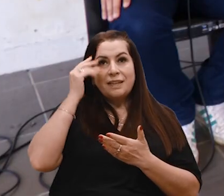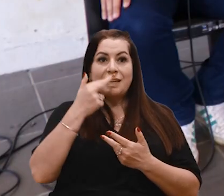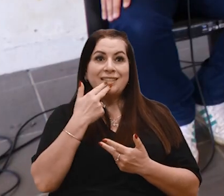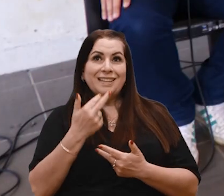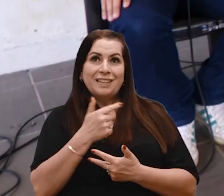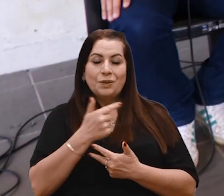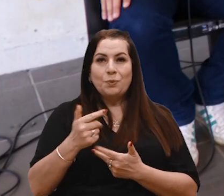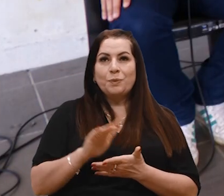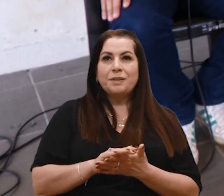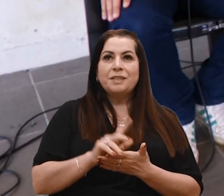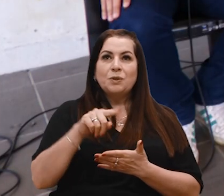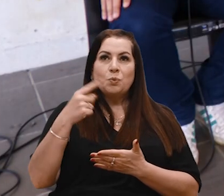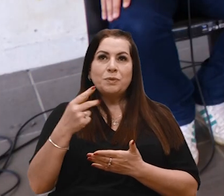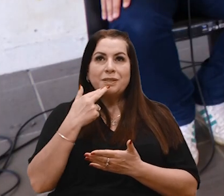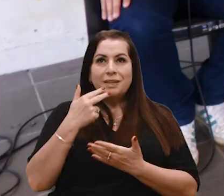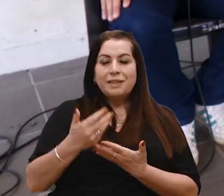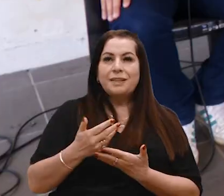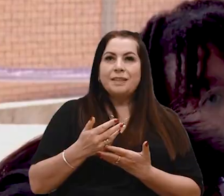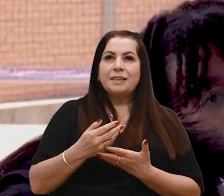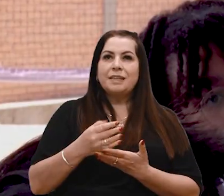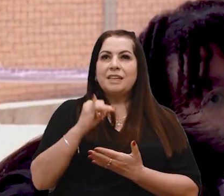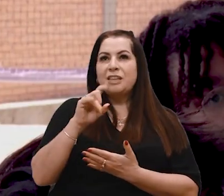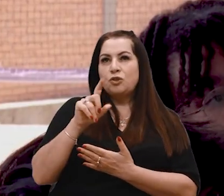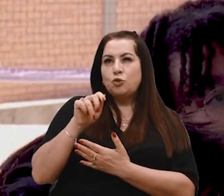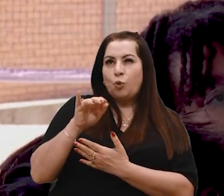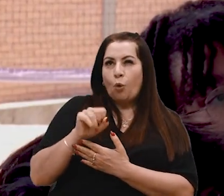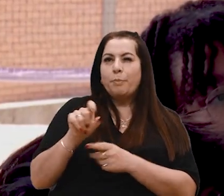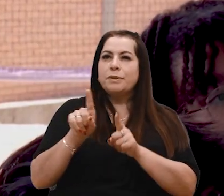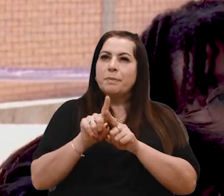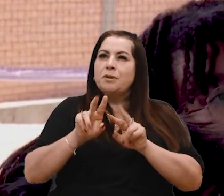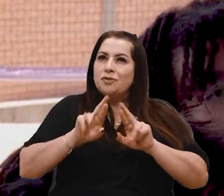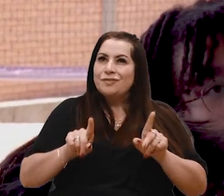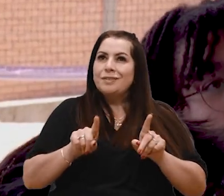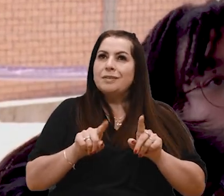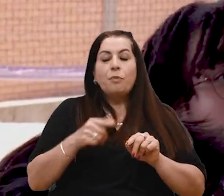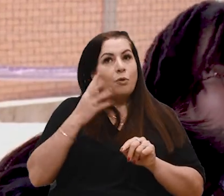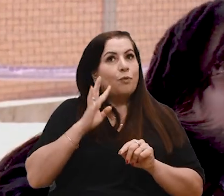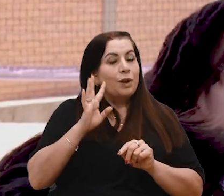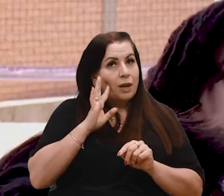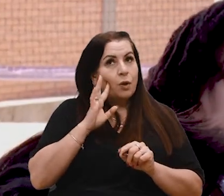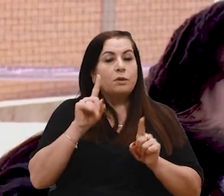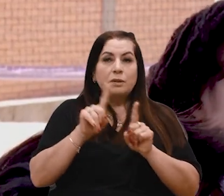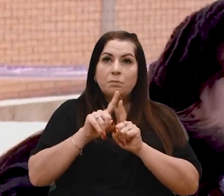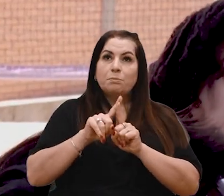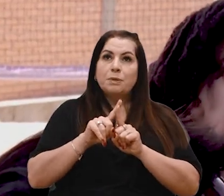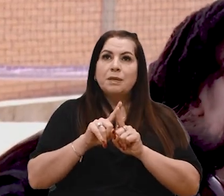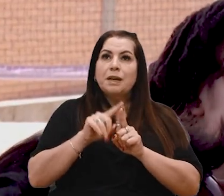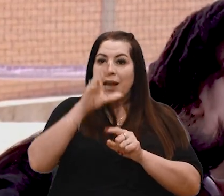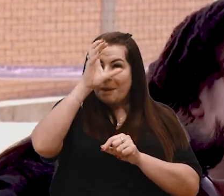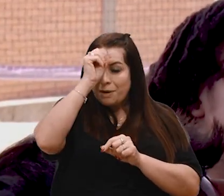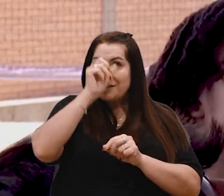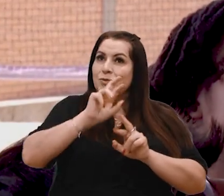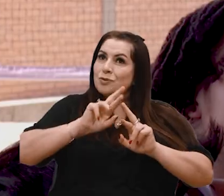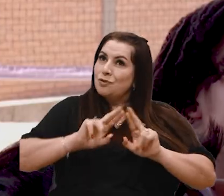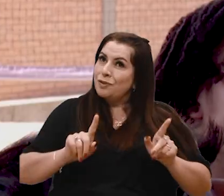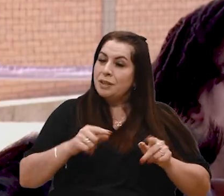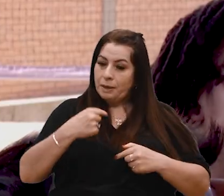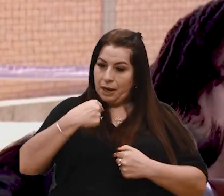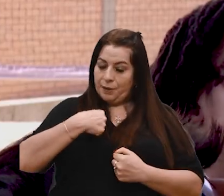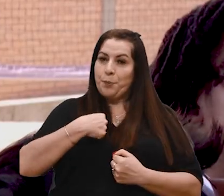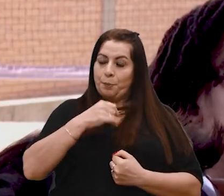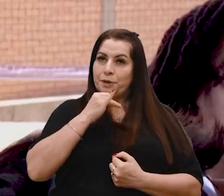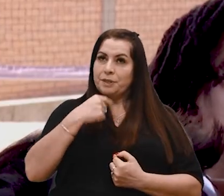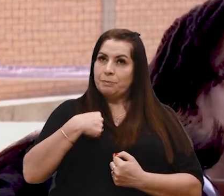começar entendendo as línguas, as outras línguas, idiomas diferentes. Mas eu acho muito legal também porque a gente vai tendo